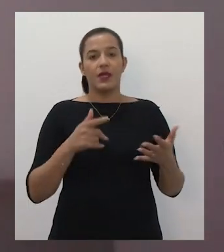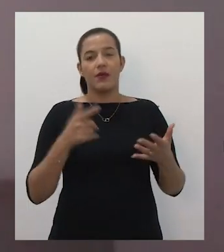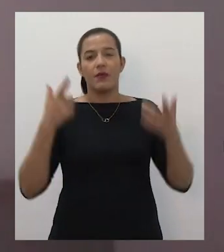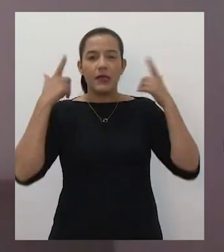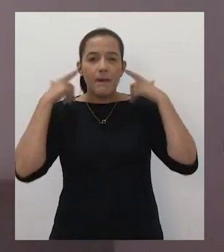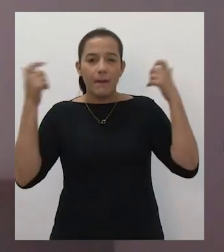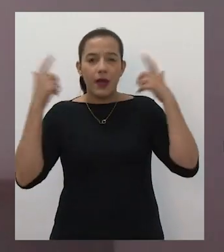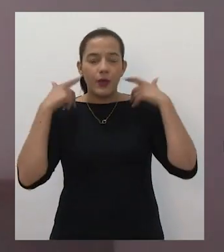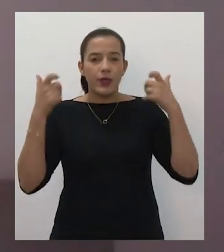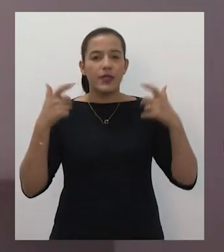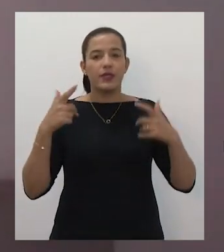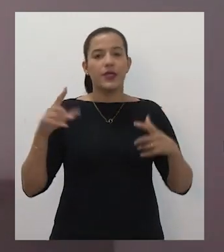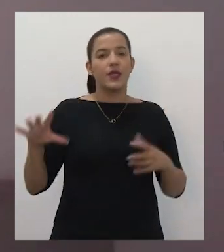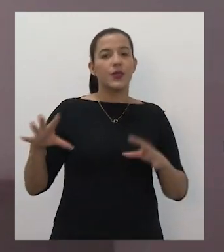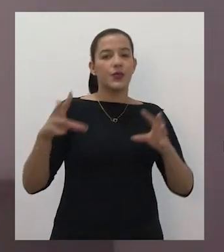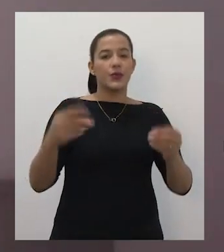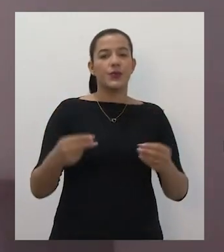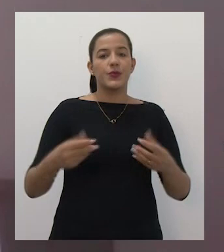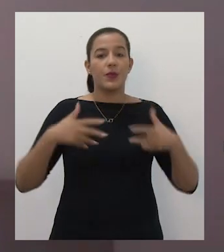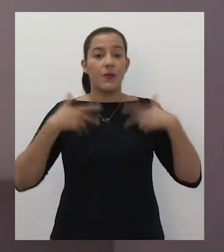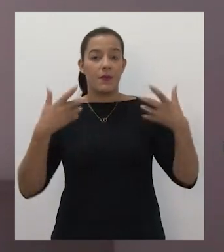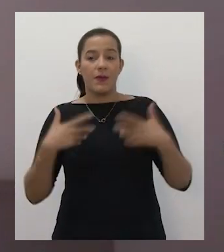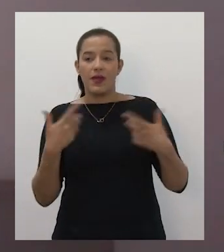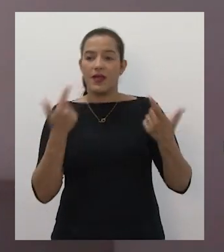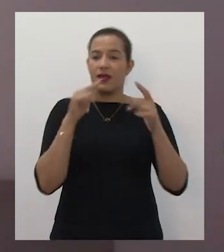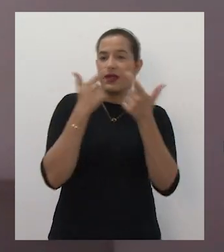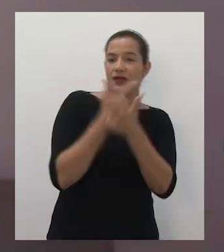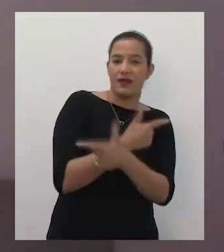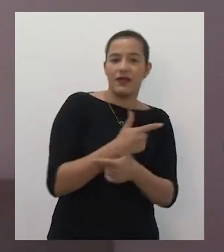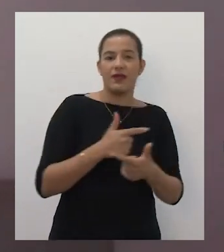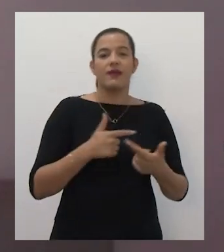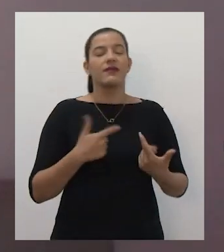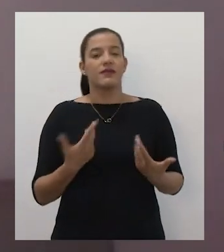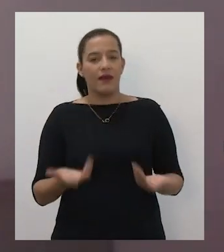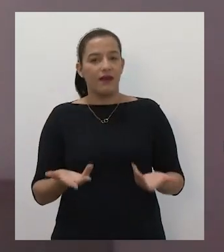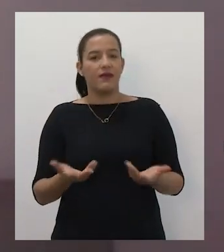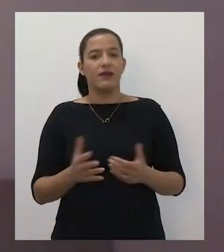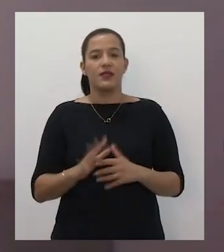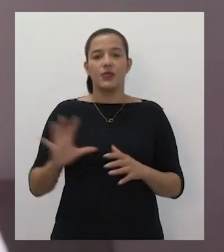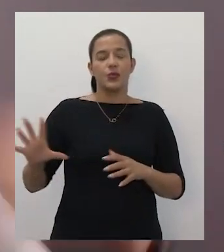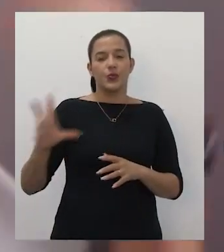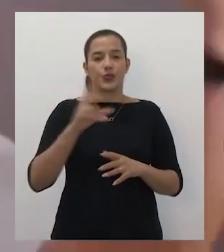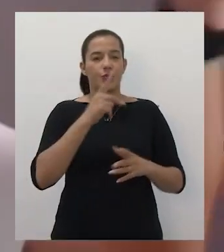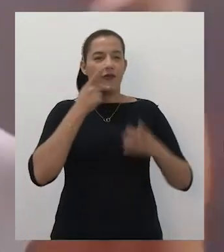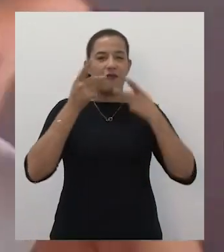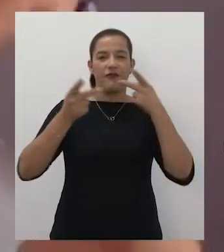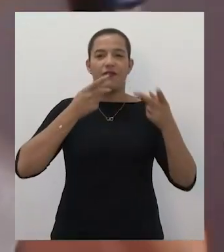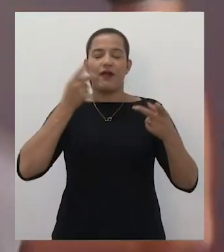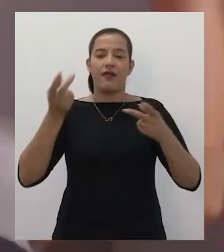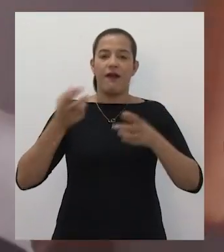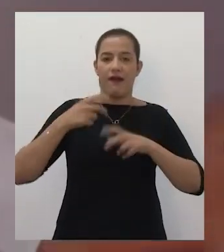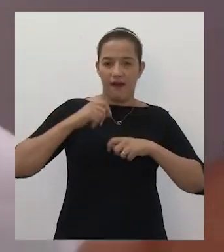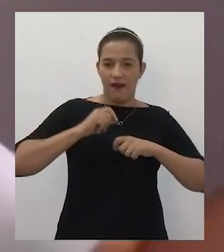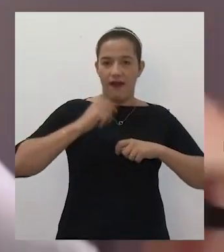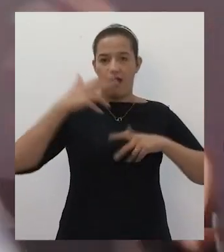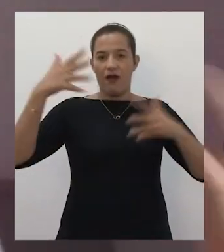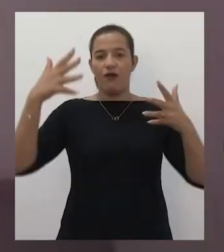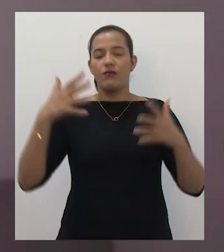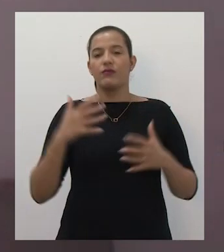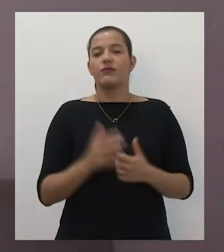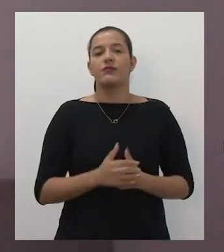barulhenta, acho que porque todo mundo trabalha alegre, a gente ri, né? Quando é assim, a gente fala um com o outro,